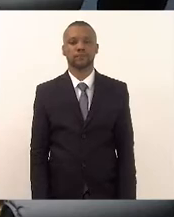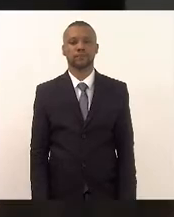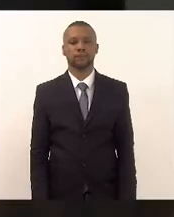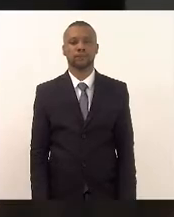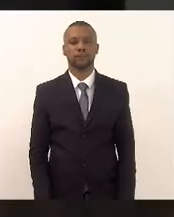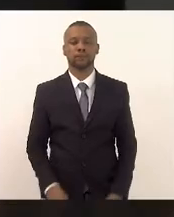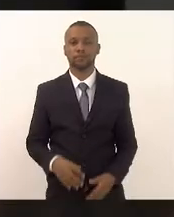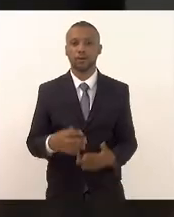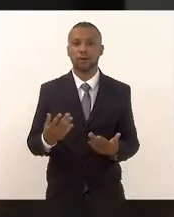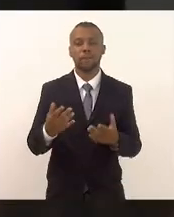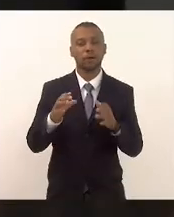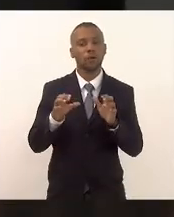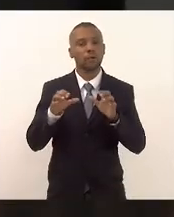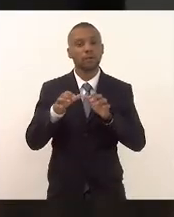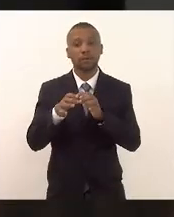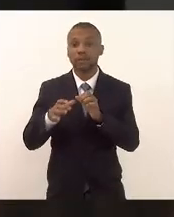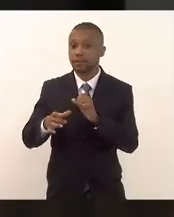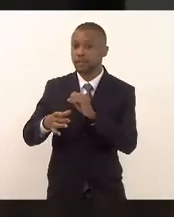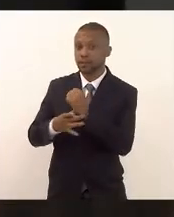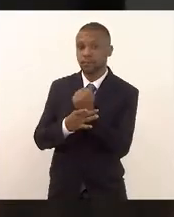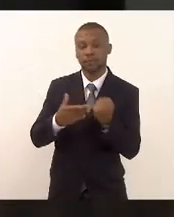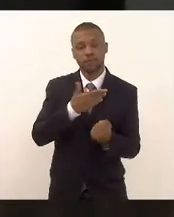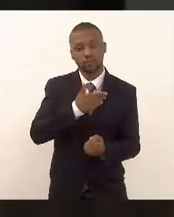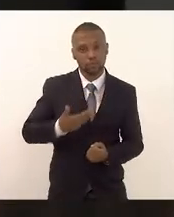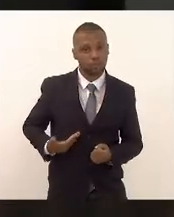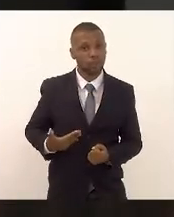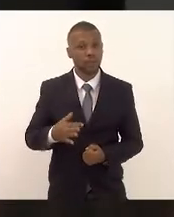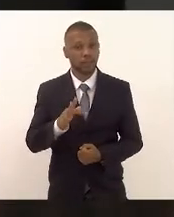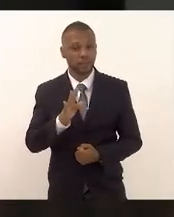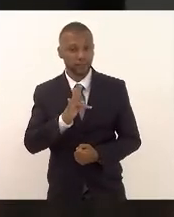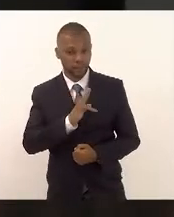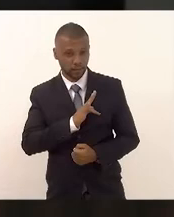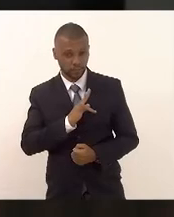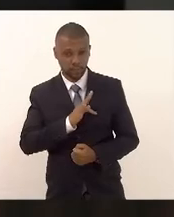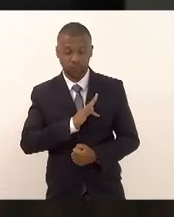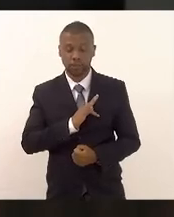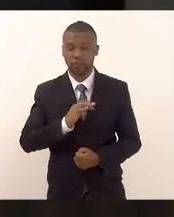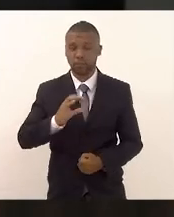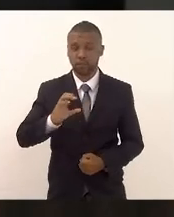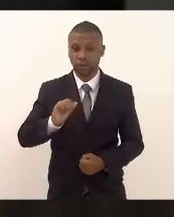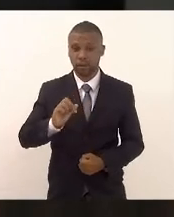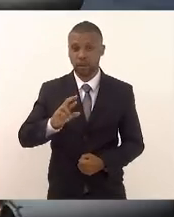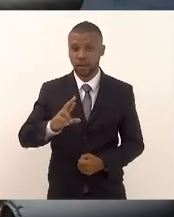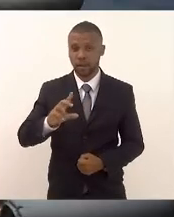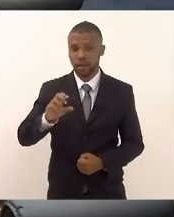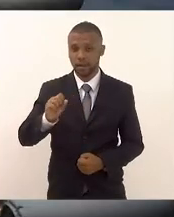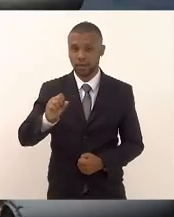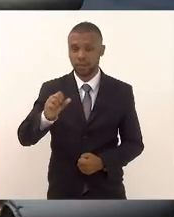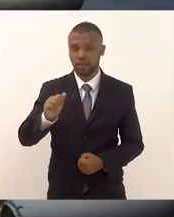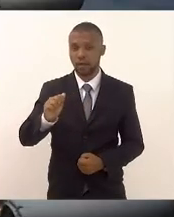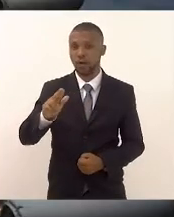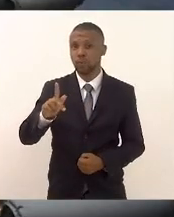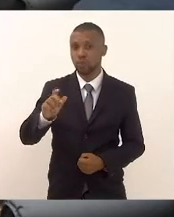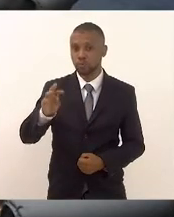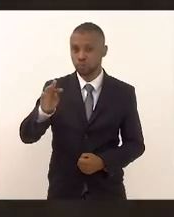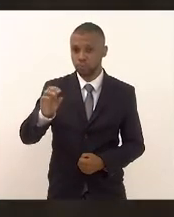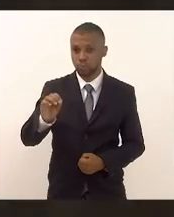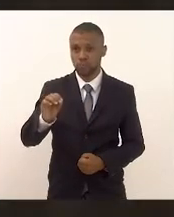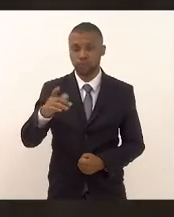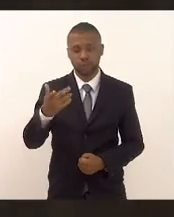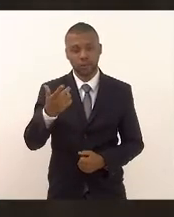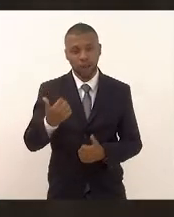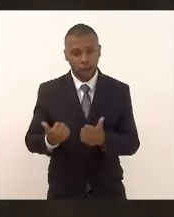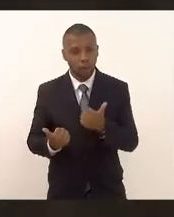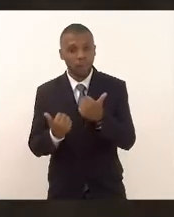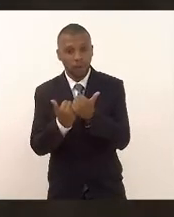Pela Comissão de Segurança Pública, deputado delegado Carlos Augusto. Deputado Coronel Salem. Parecer favorável,